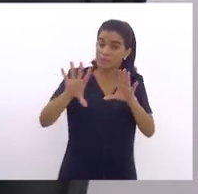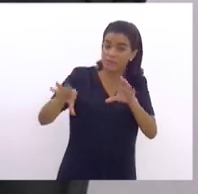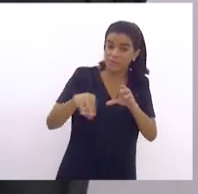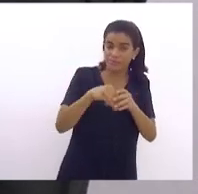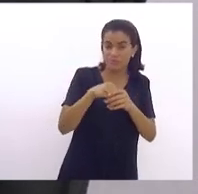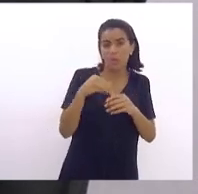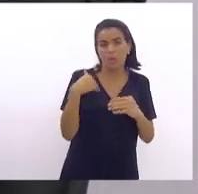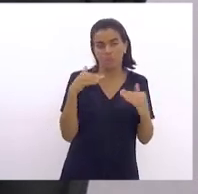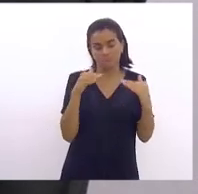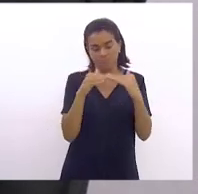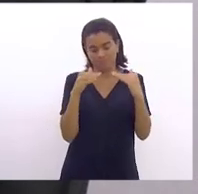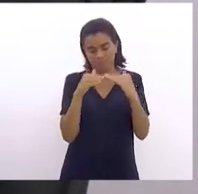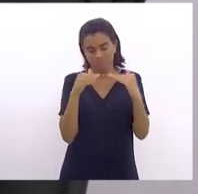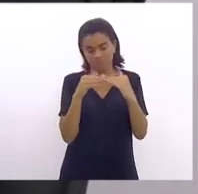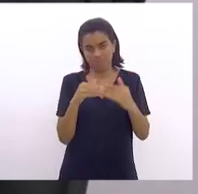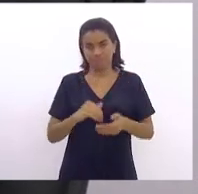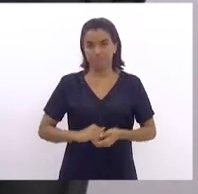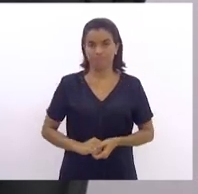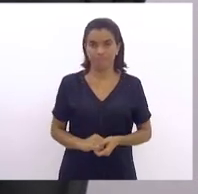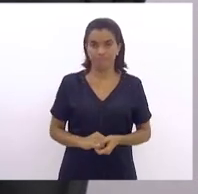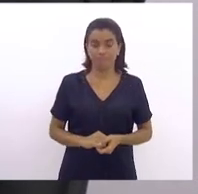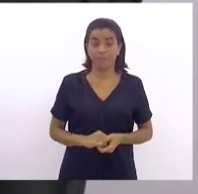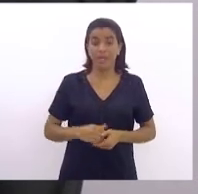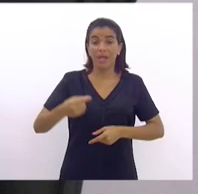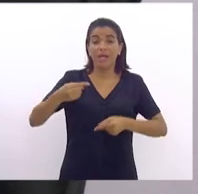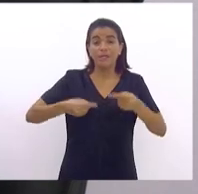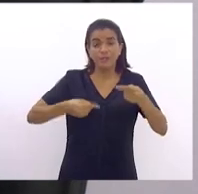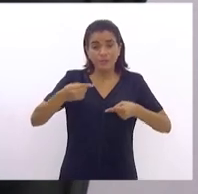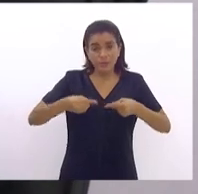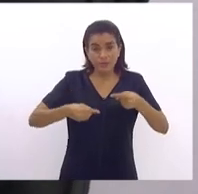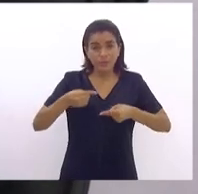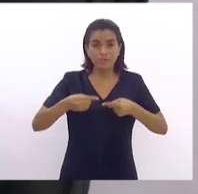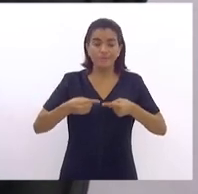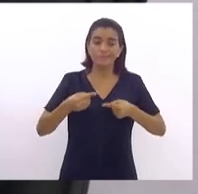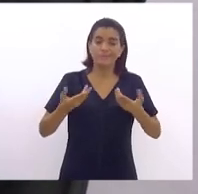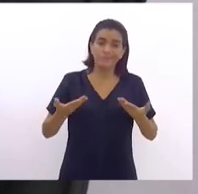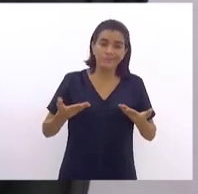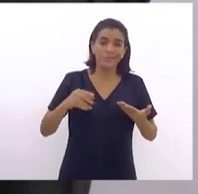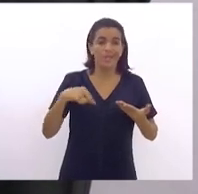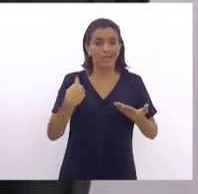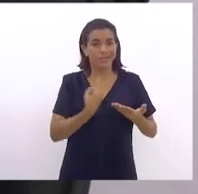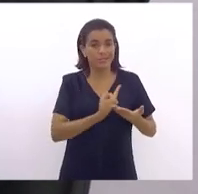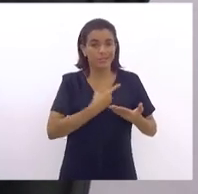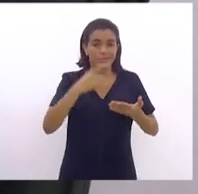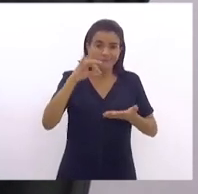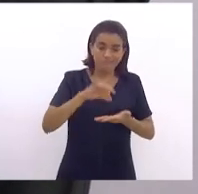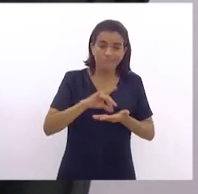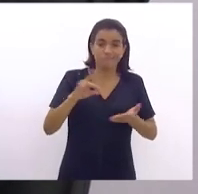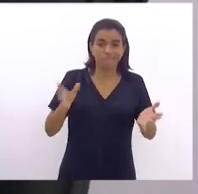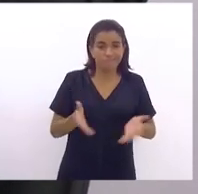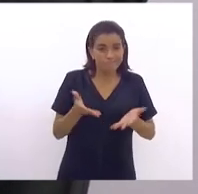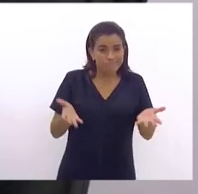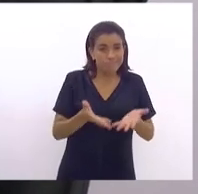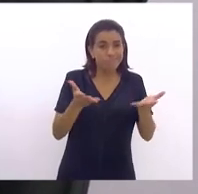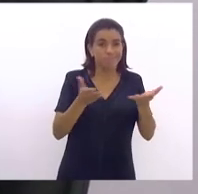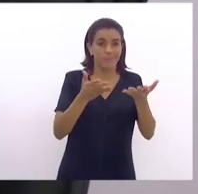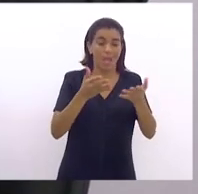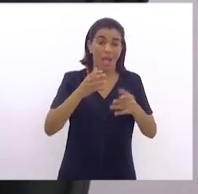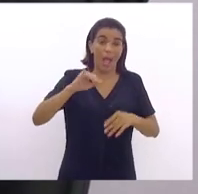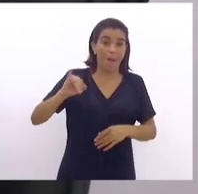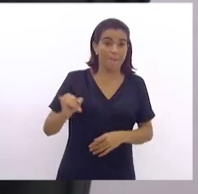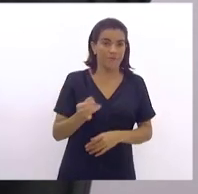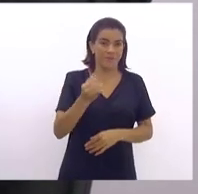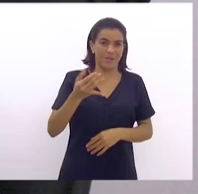Estou contemplado. Agora, a discussão é que a gente possa, de fato, promover aqui, aproveitando a qualidade